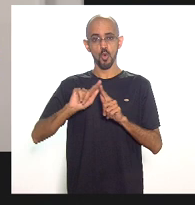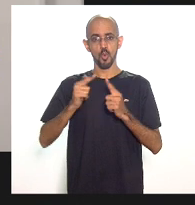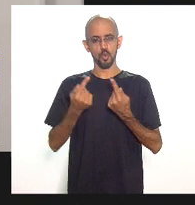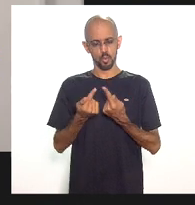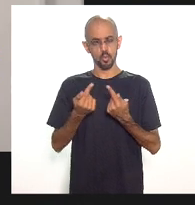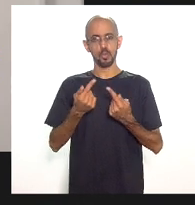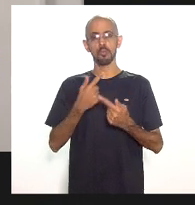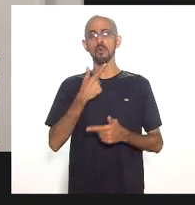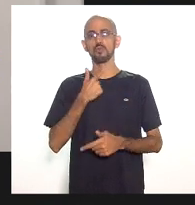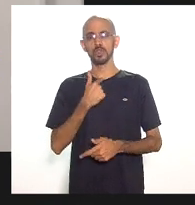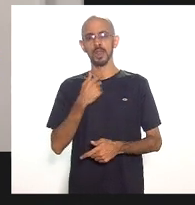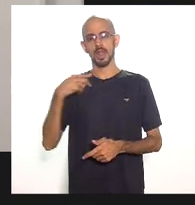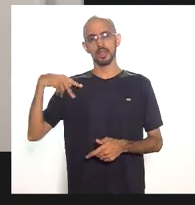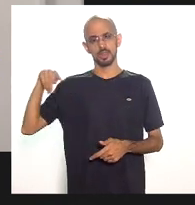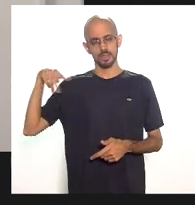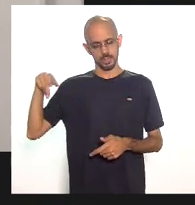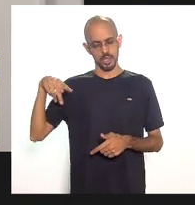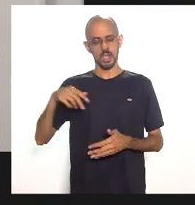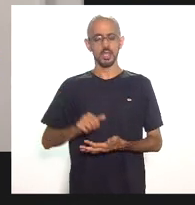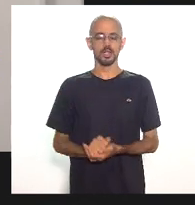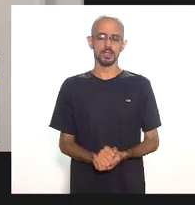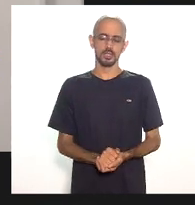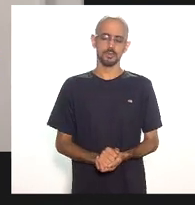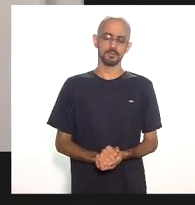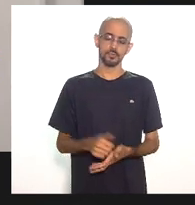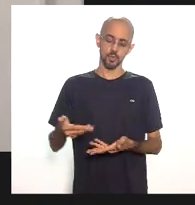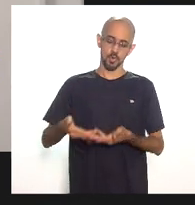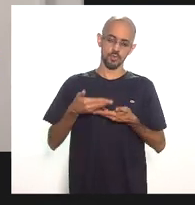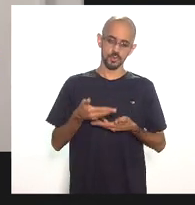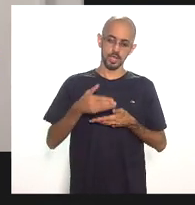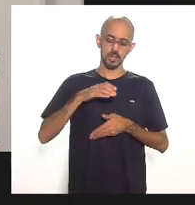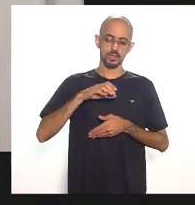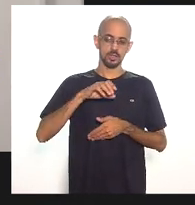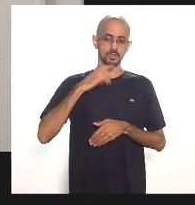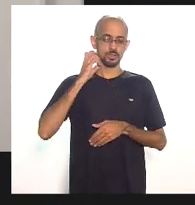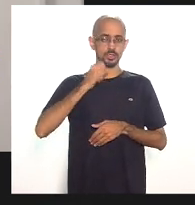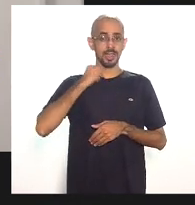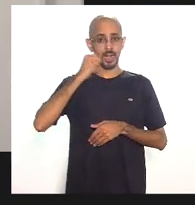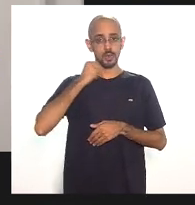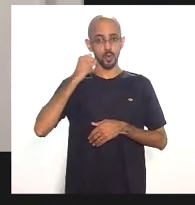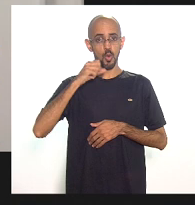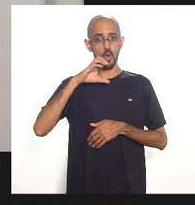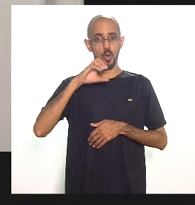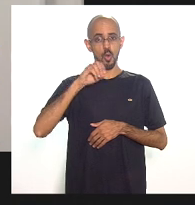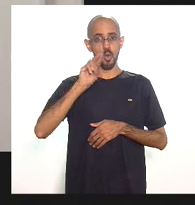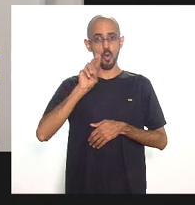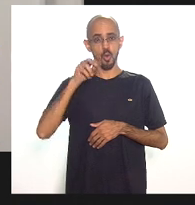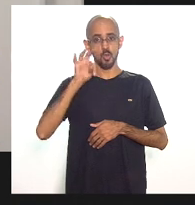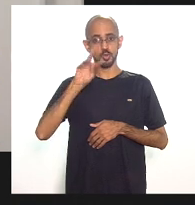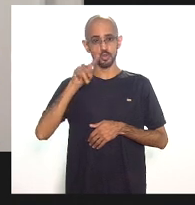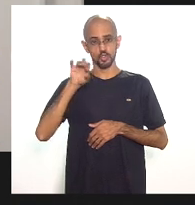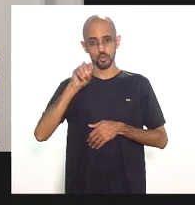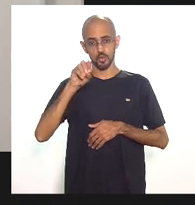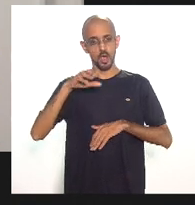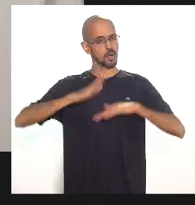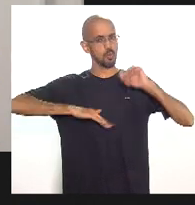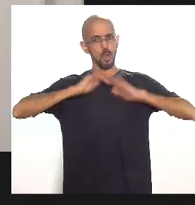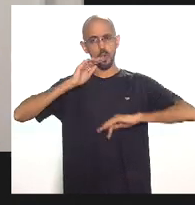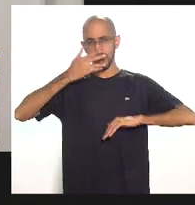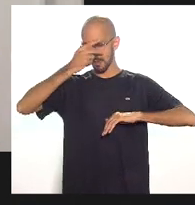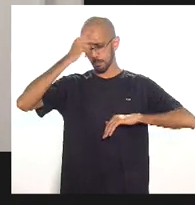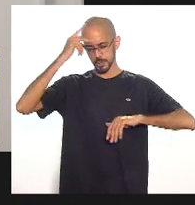desejo também de convidar o senador Portinho. Eu acho que todas as forças que possam